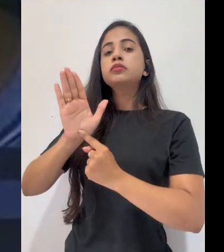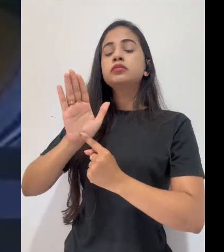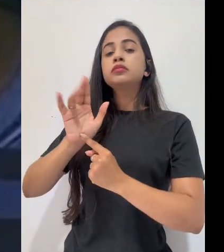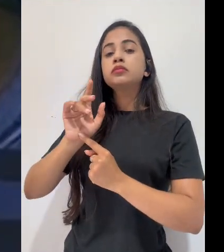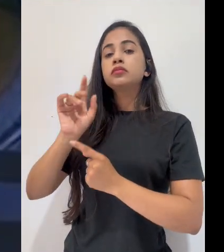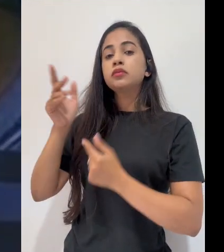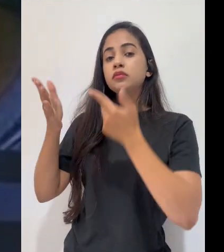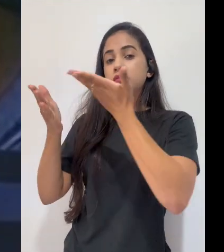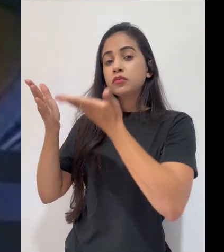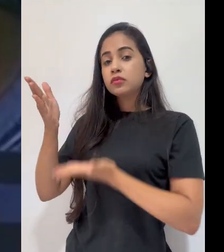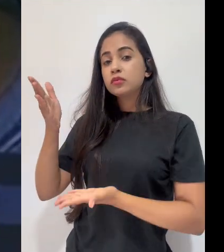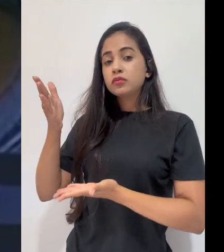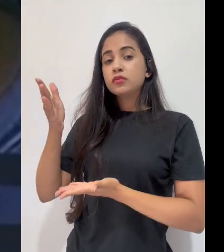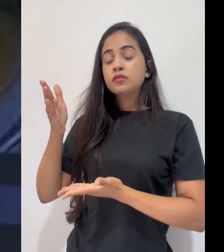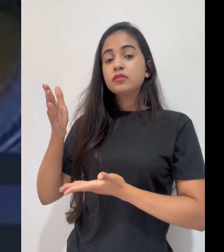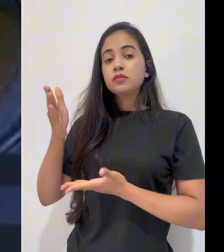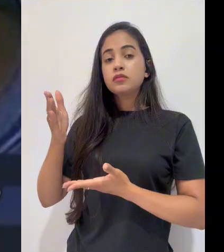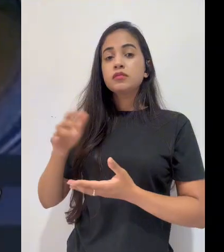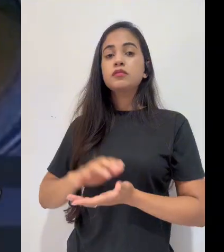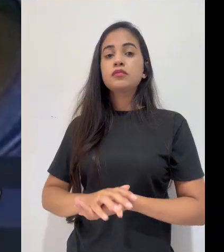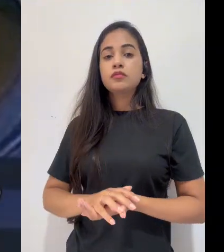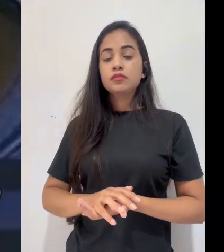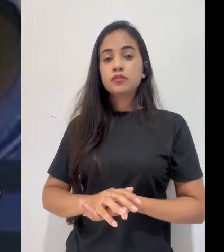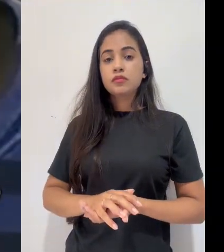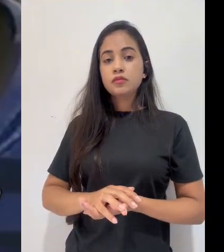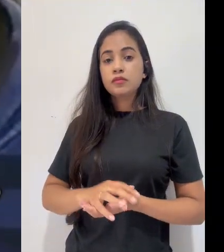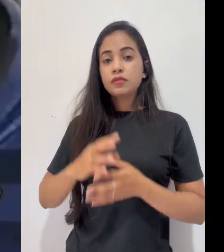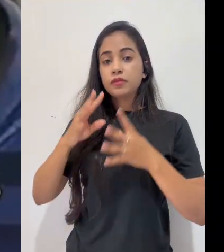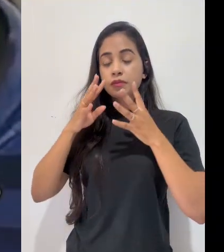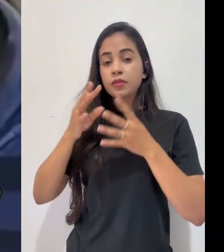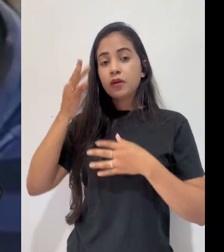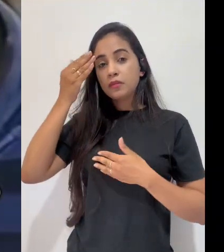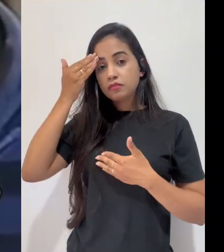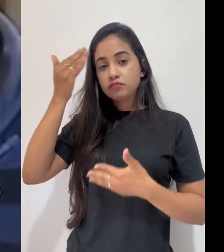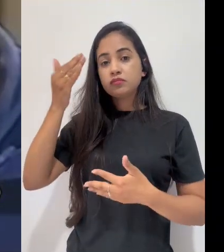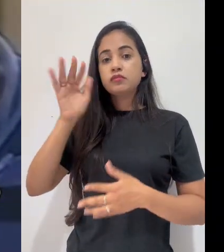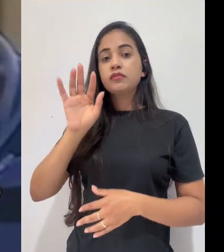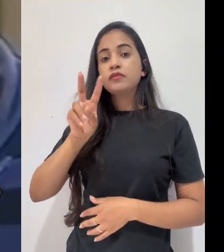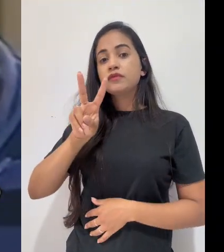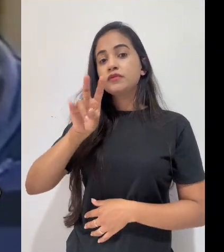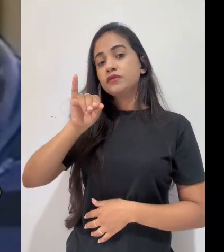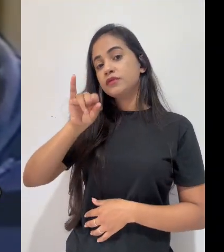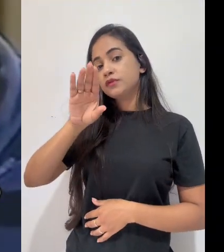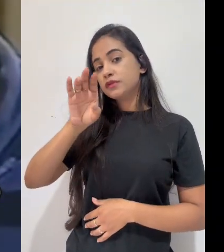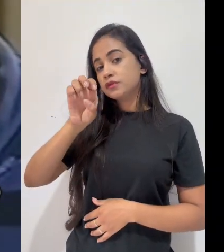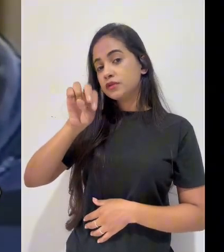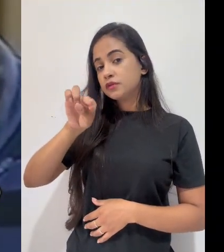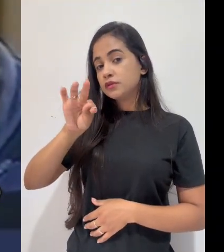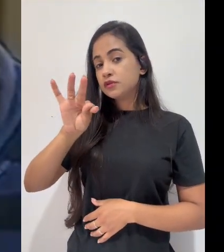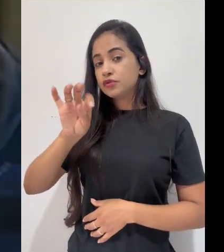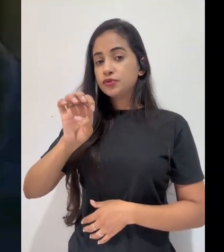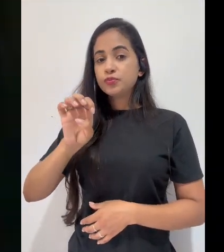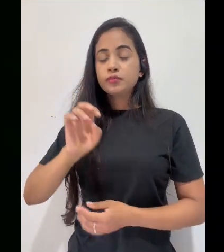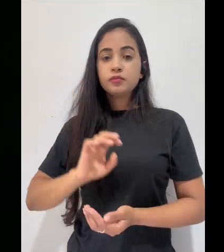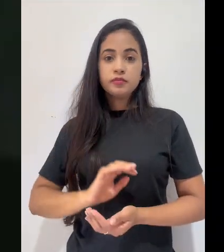da mais alta estima e consideração. Atenciosamente, Vicente Francisco do Espírito Santo.